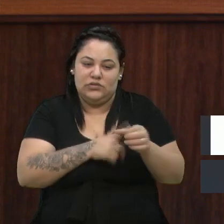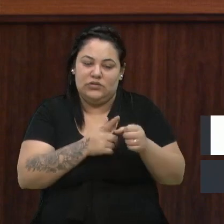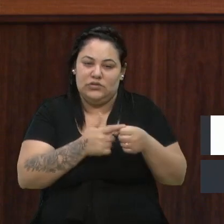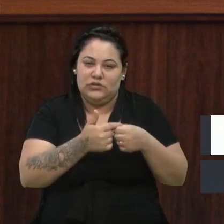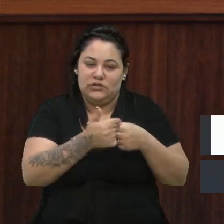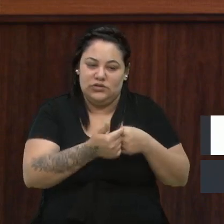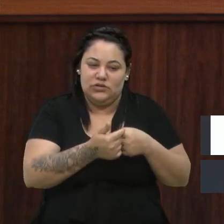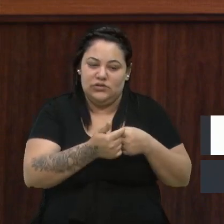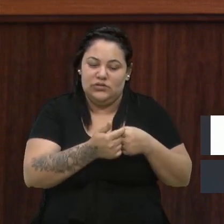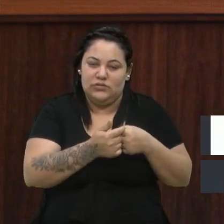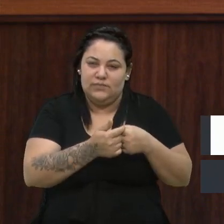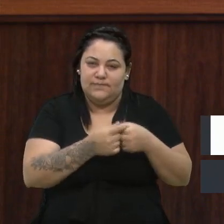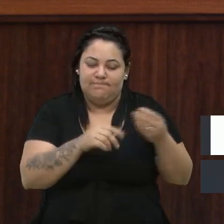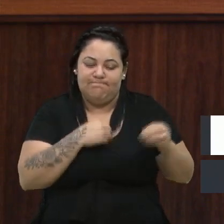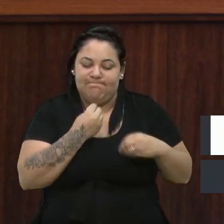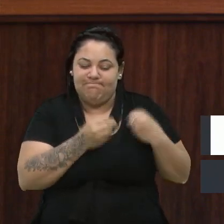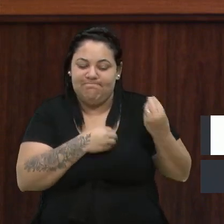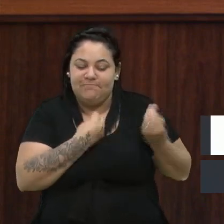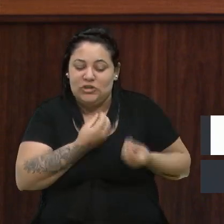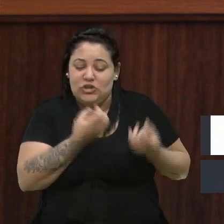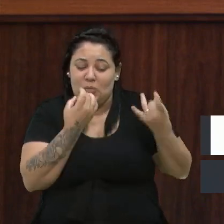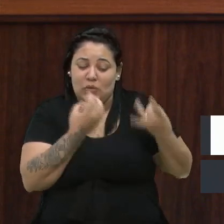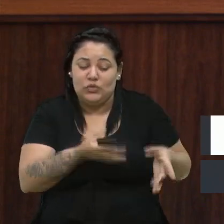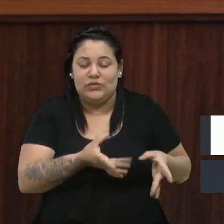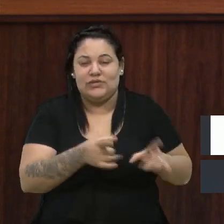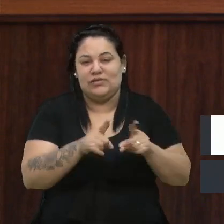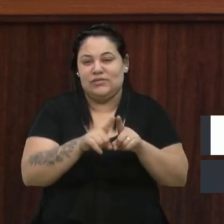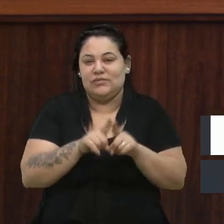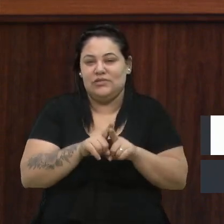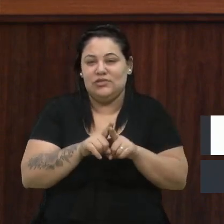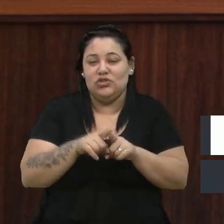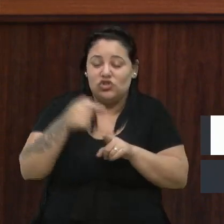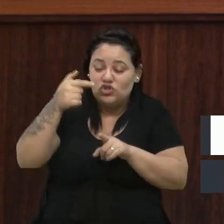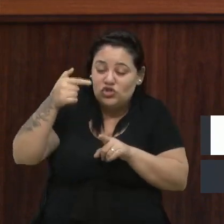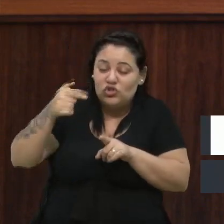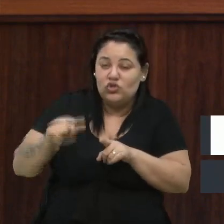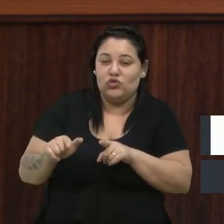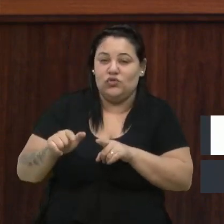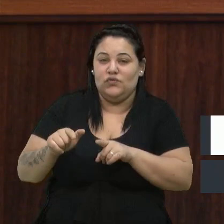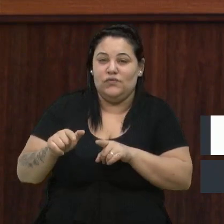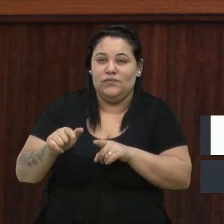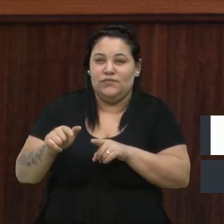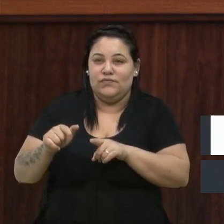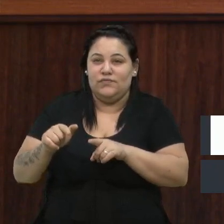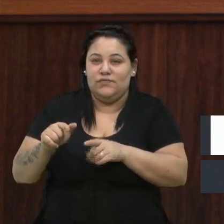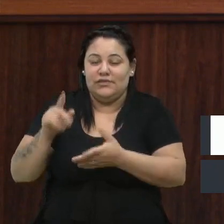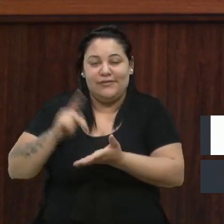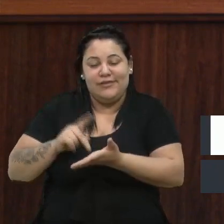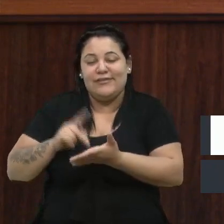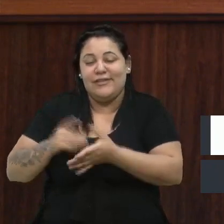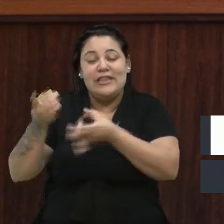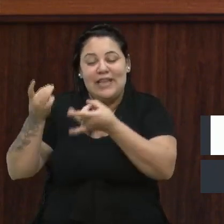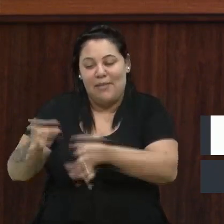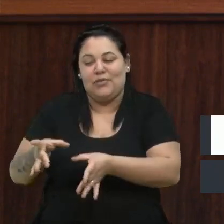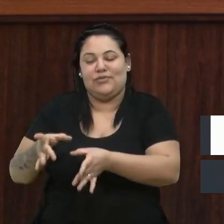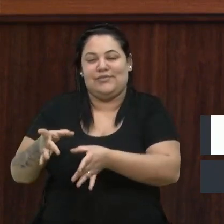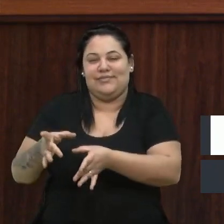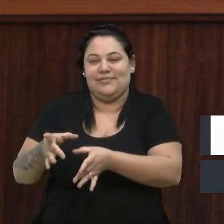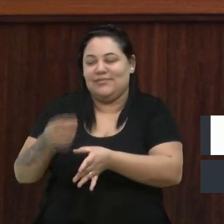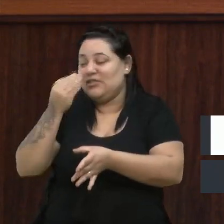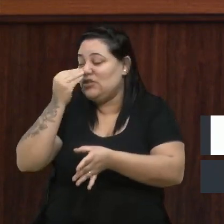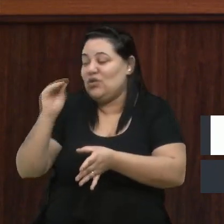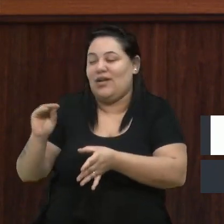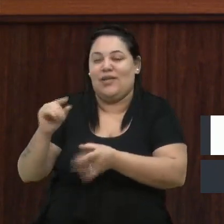muitas vezes se sente abandonada e que por mais uma vez está sendo de fato abandonada quando não está